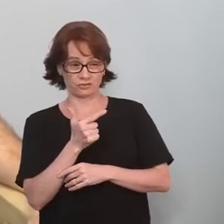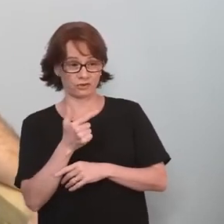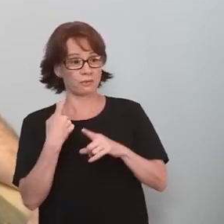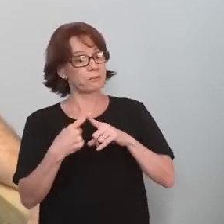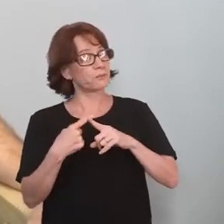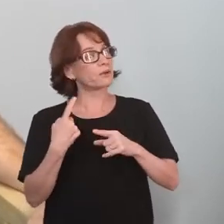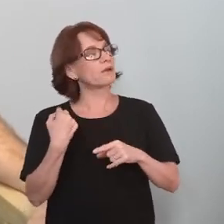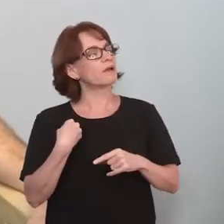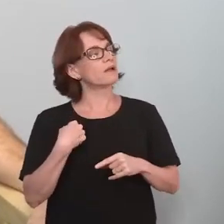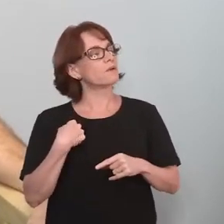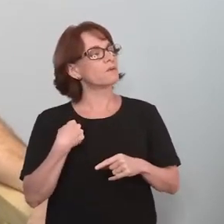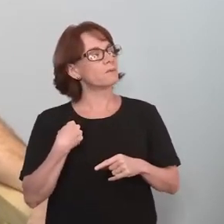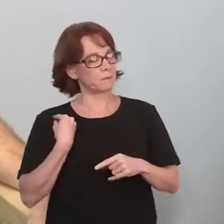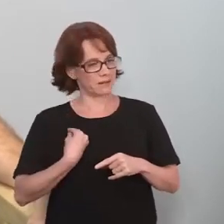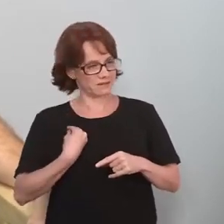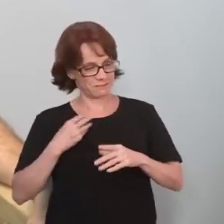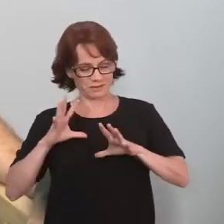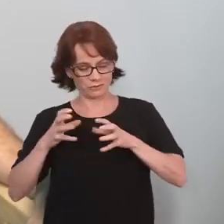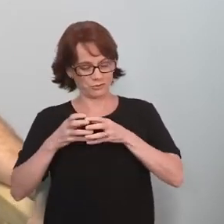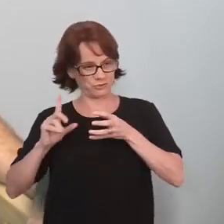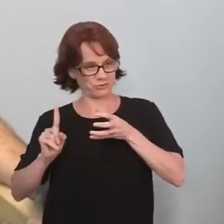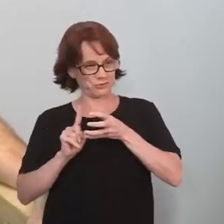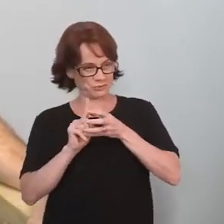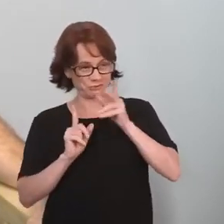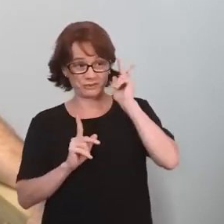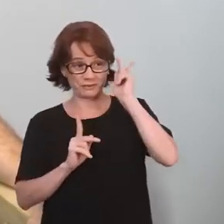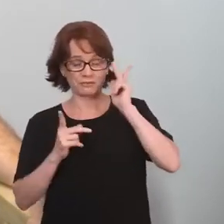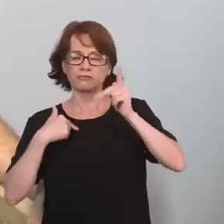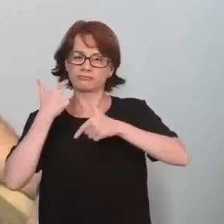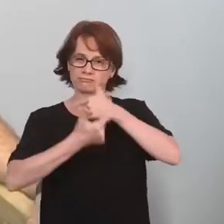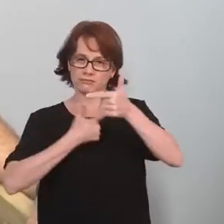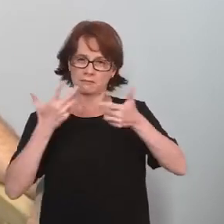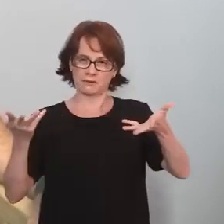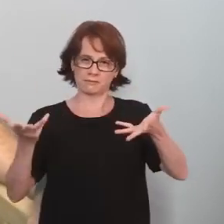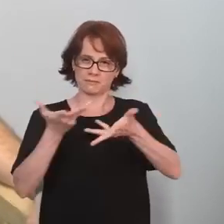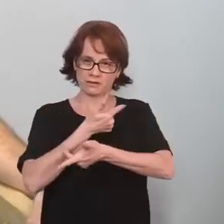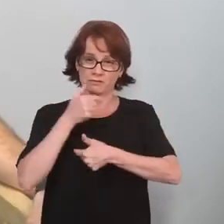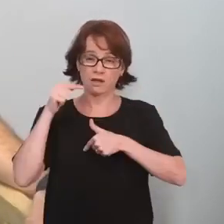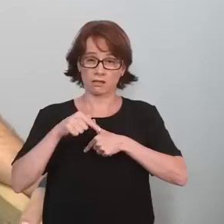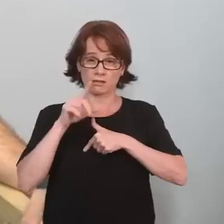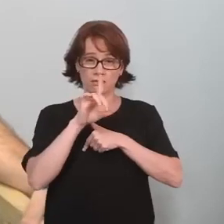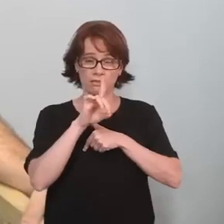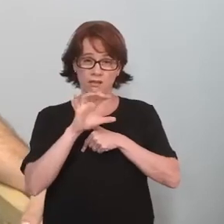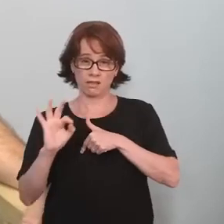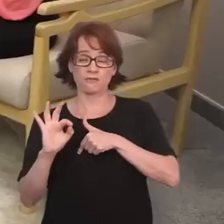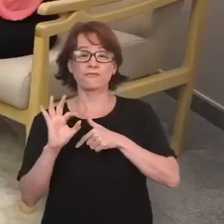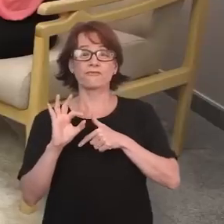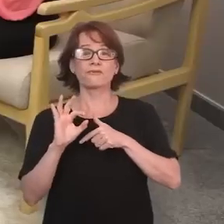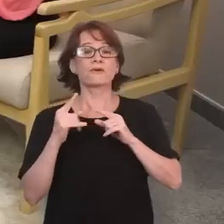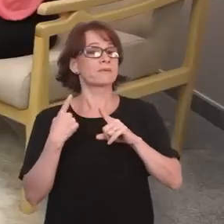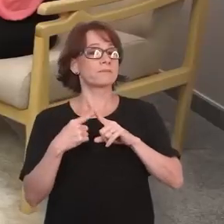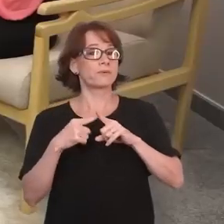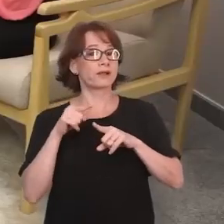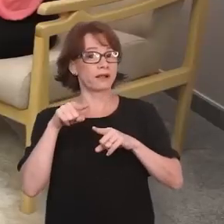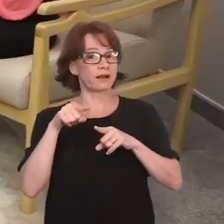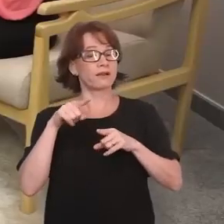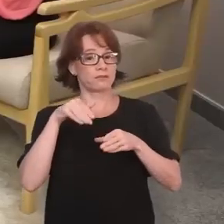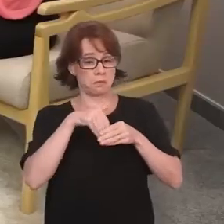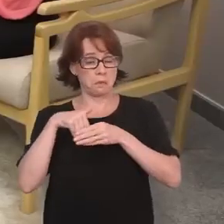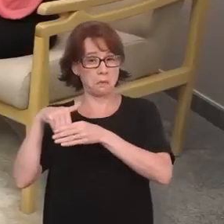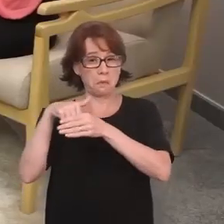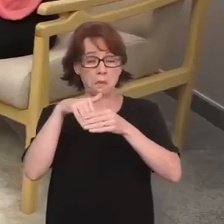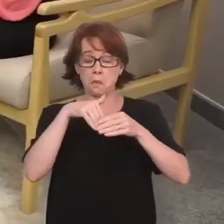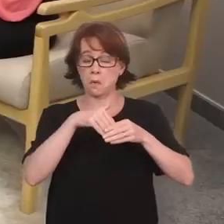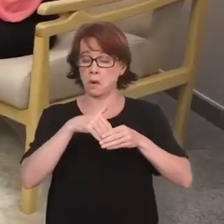Eu fiz parte do grupo da Bia. Nós fizemos um trabalho belíssimo aqui no Distrito Federal, em que ela foi eleita como a deputada federal